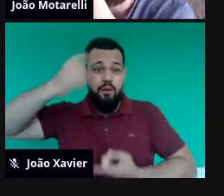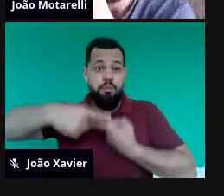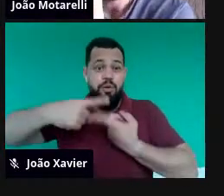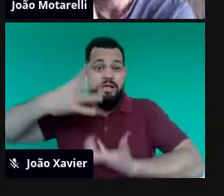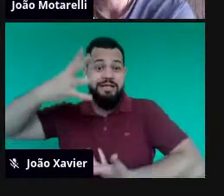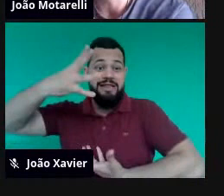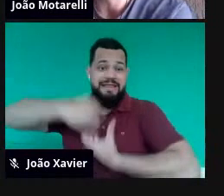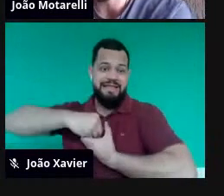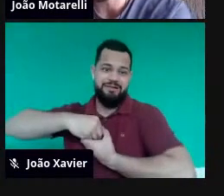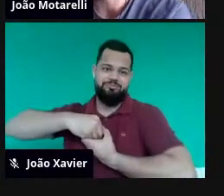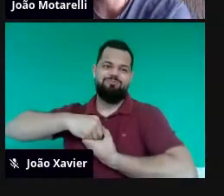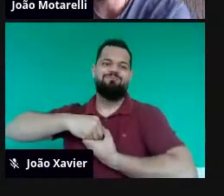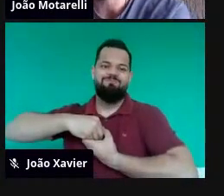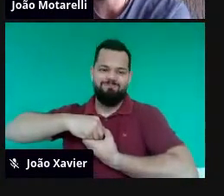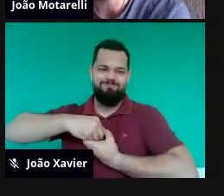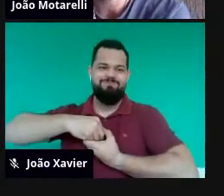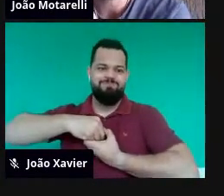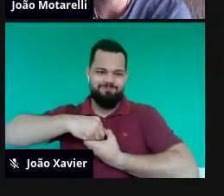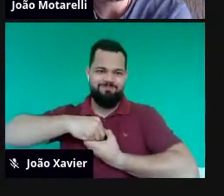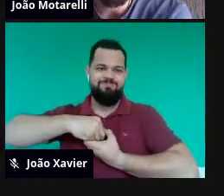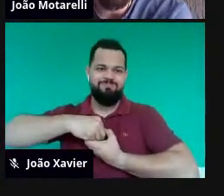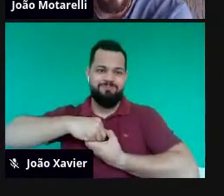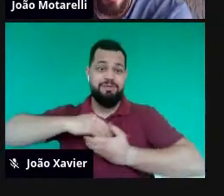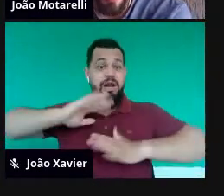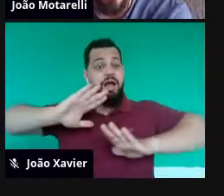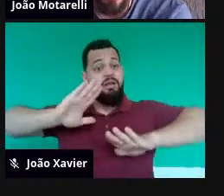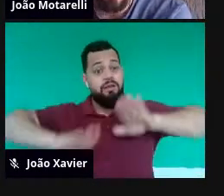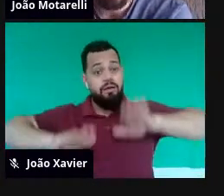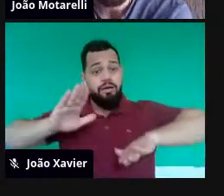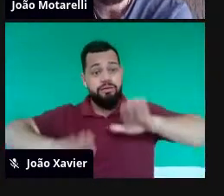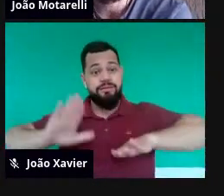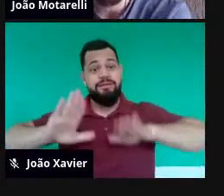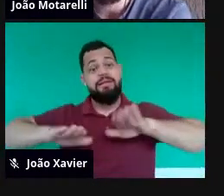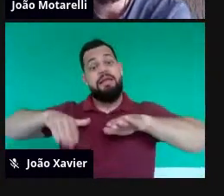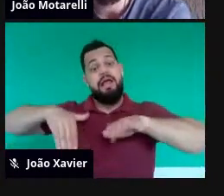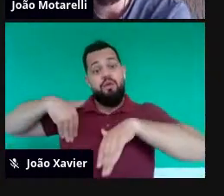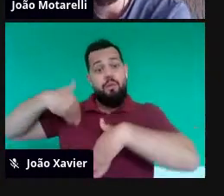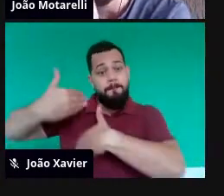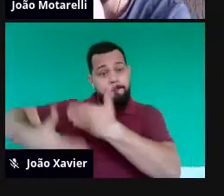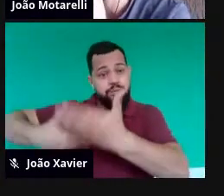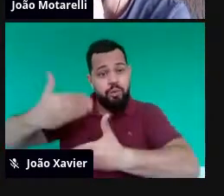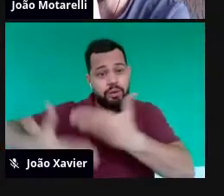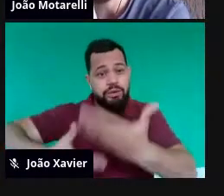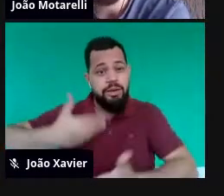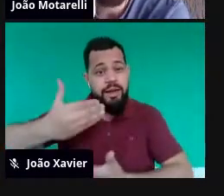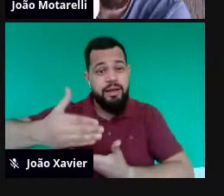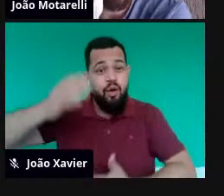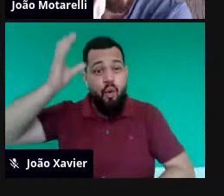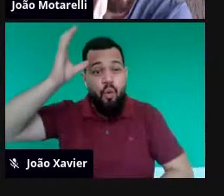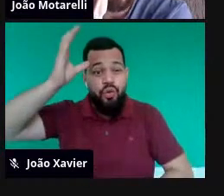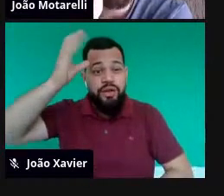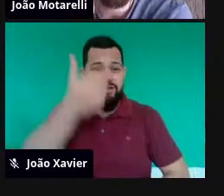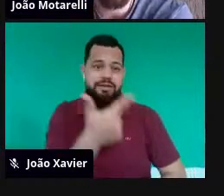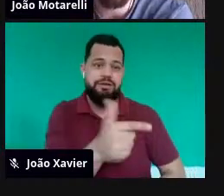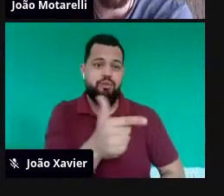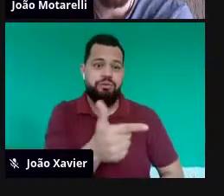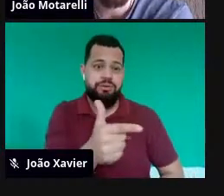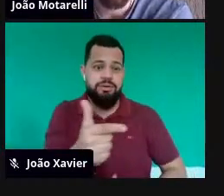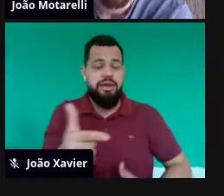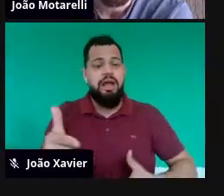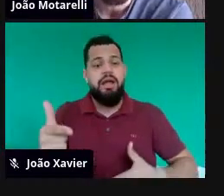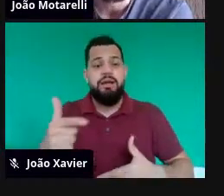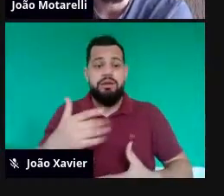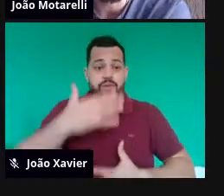internalizado. Então, muitas vezes é um processo inconsciente que vai influenciar diretamente no comportamento do